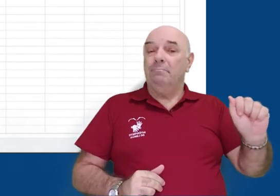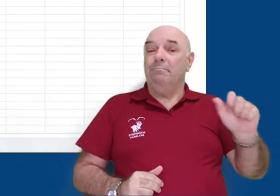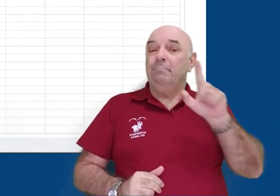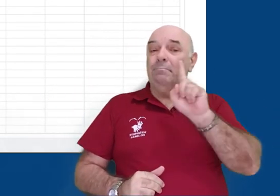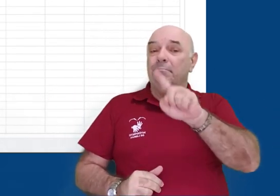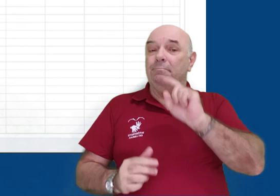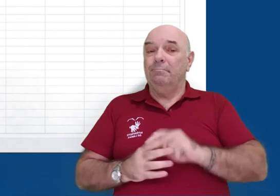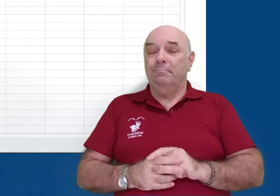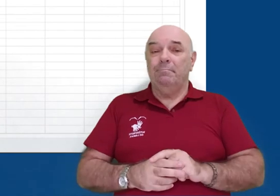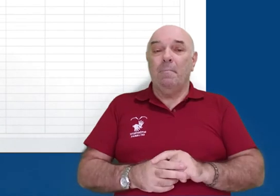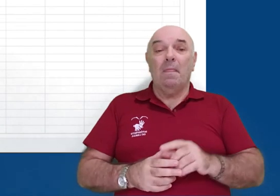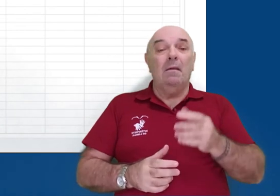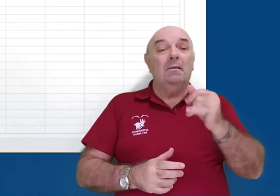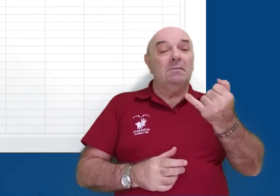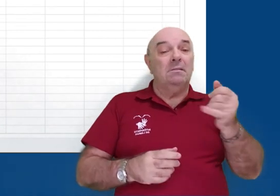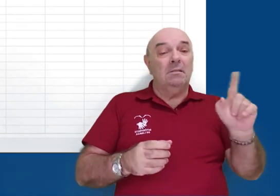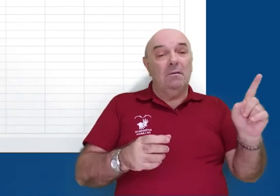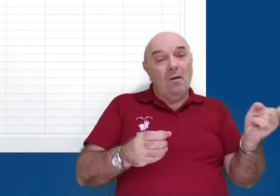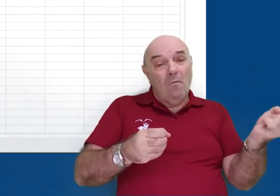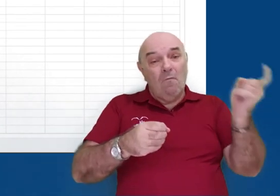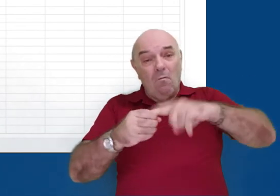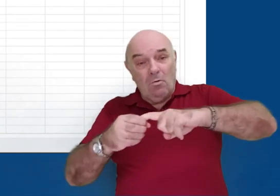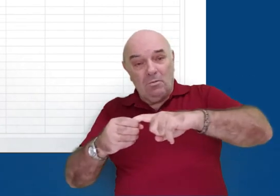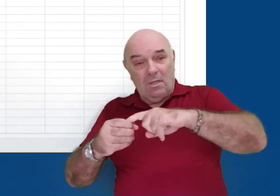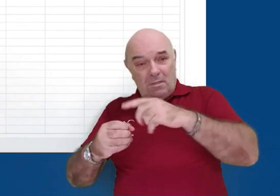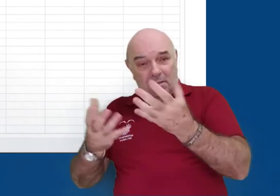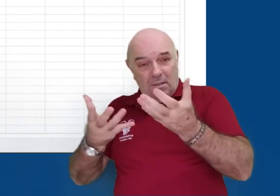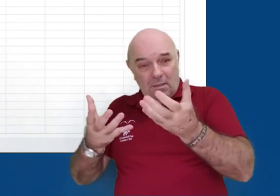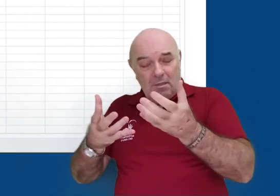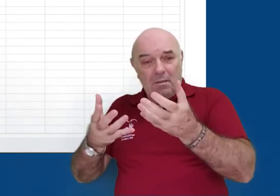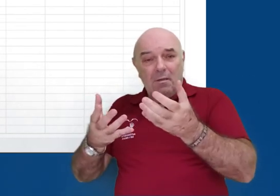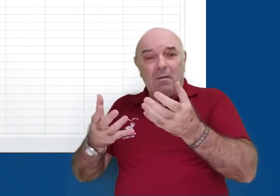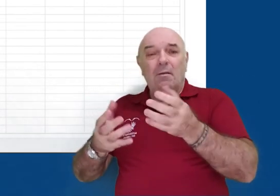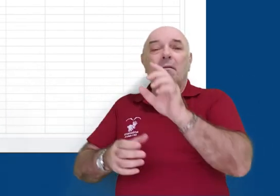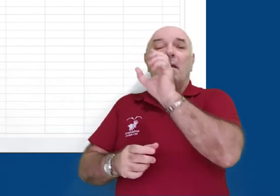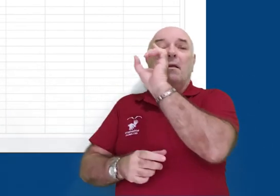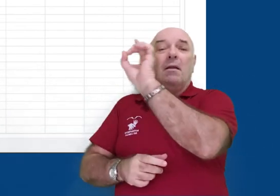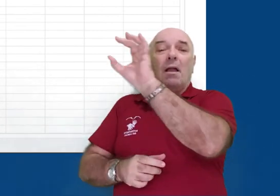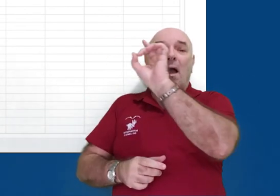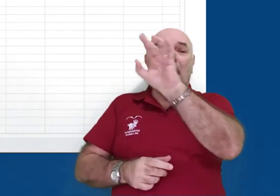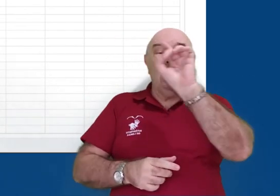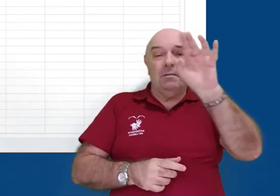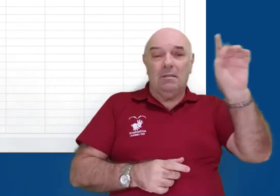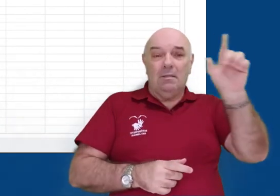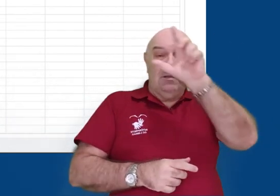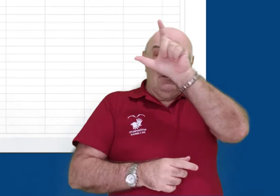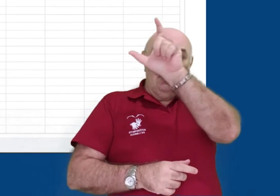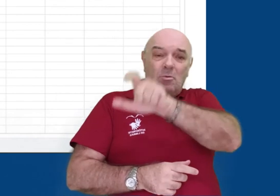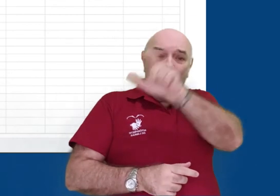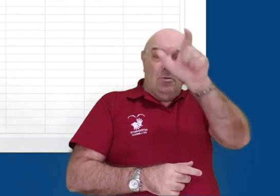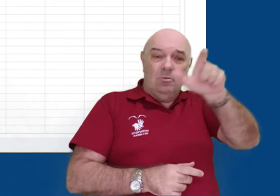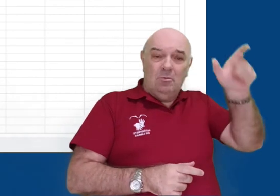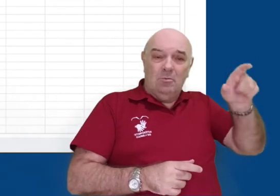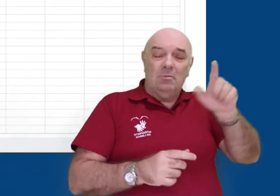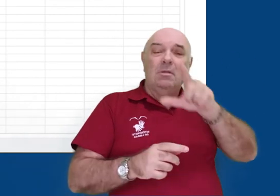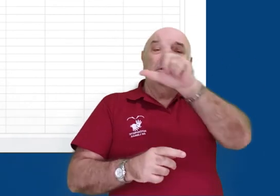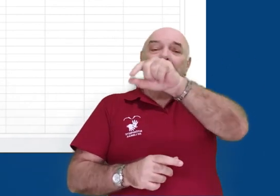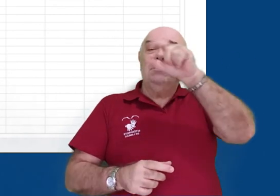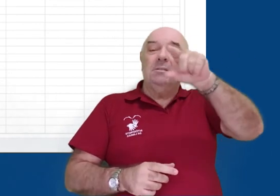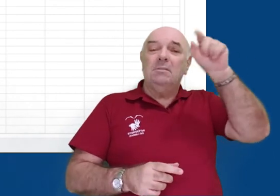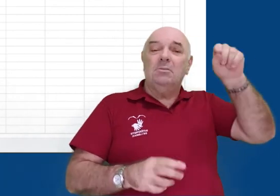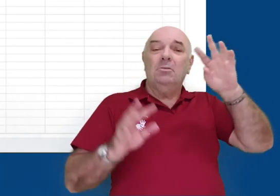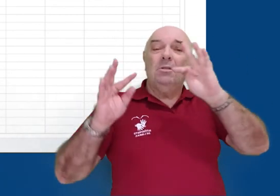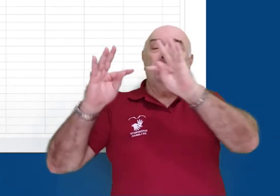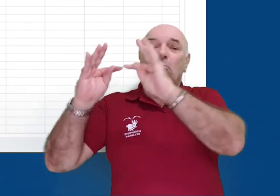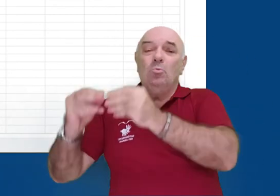selecionamos a opção classificar dizer a e para retomar a visualização original da sua tabela